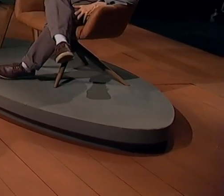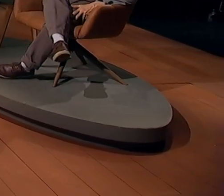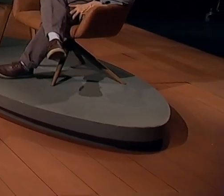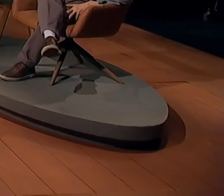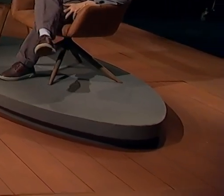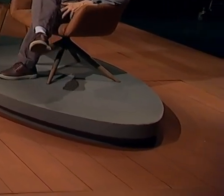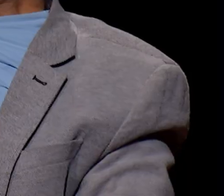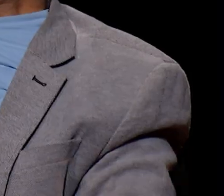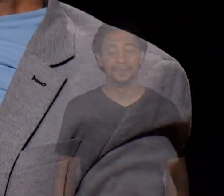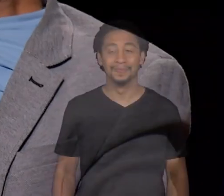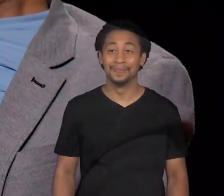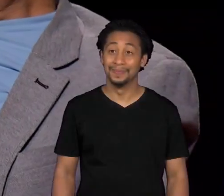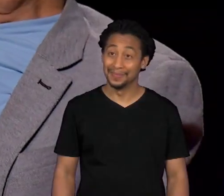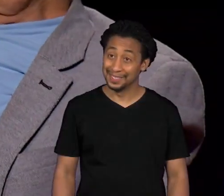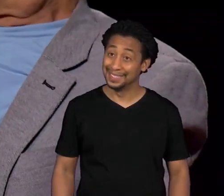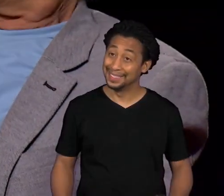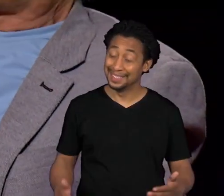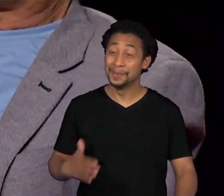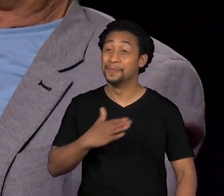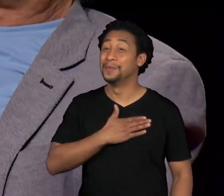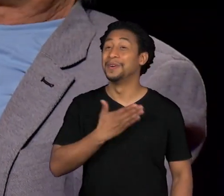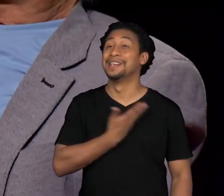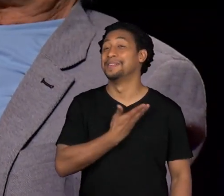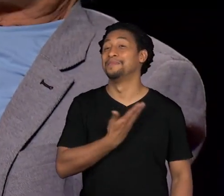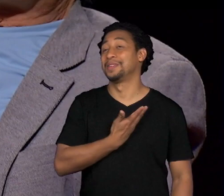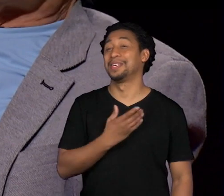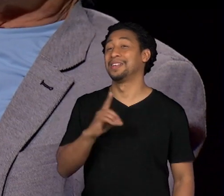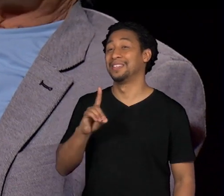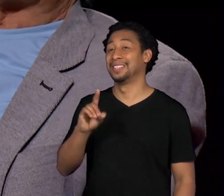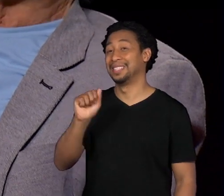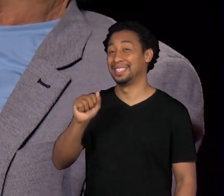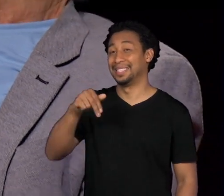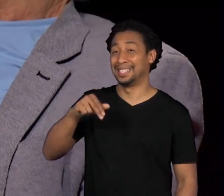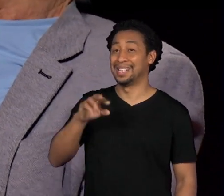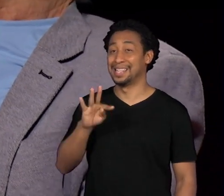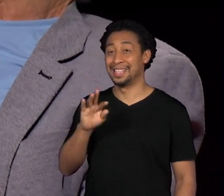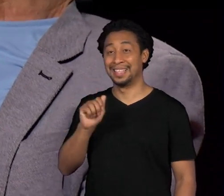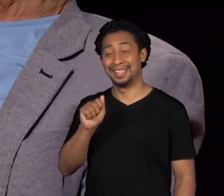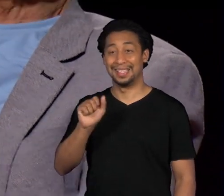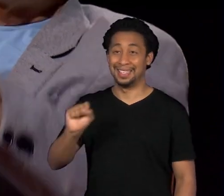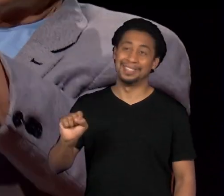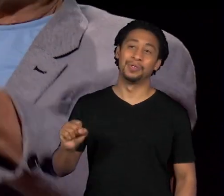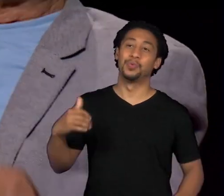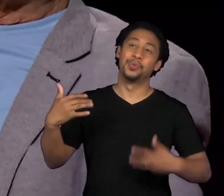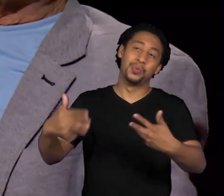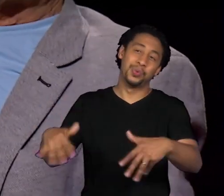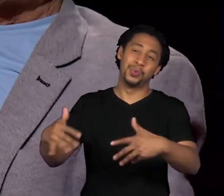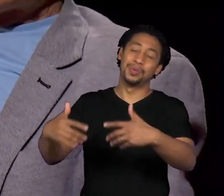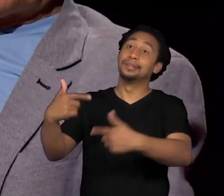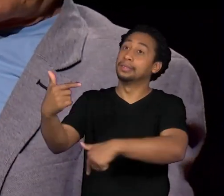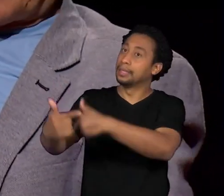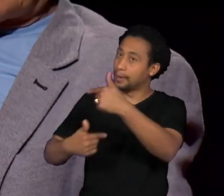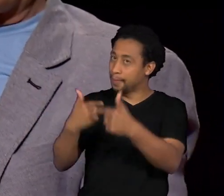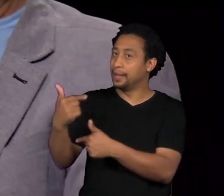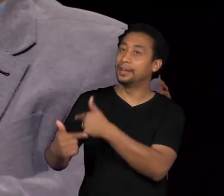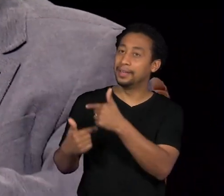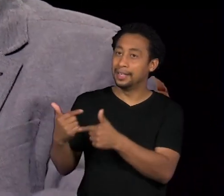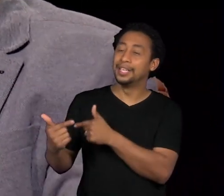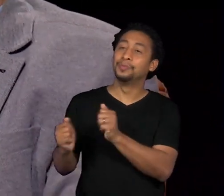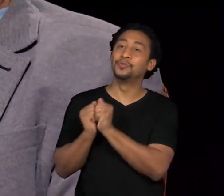Brasil meu querido amigo Dantas Suaçuna não é trabalhamos muito muito dos meus